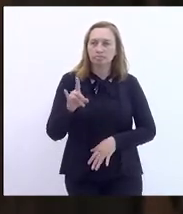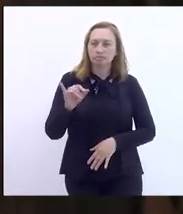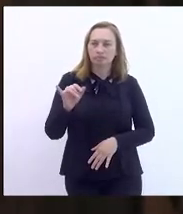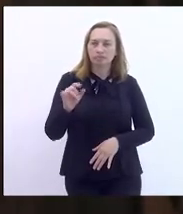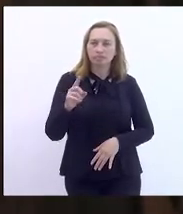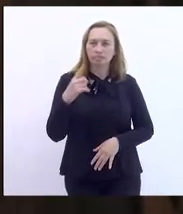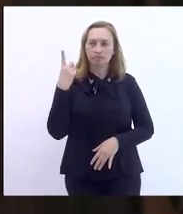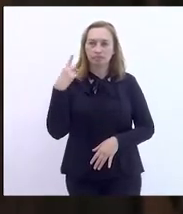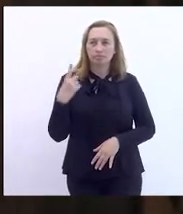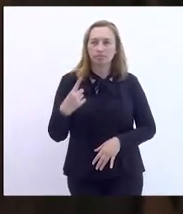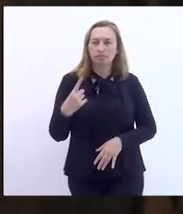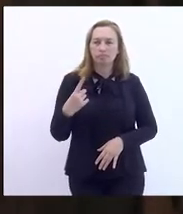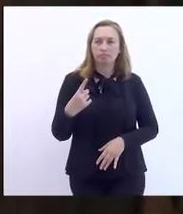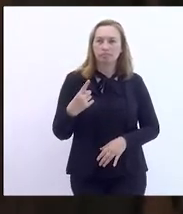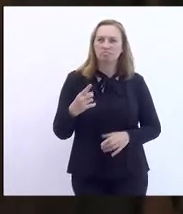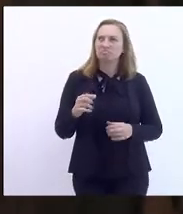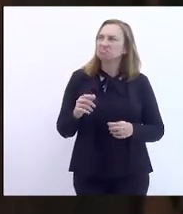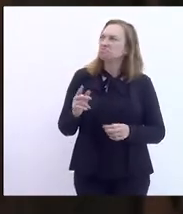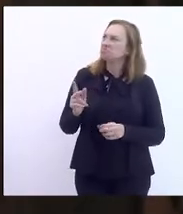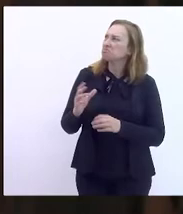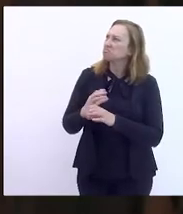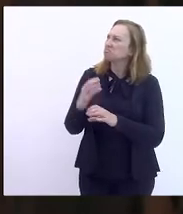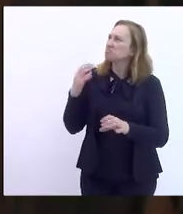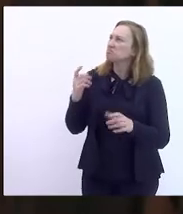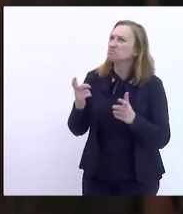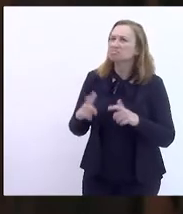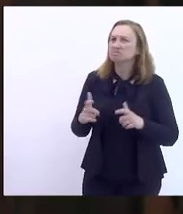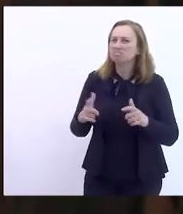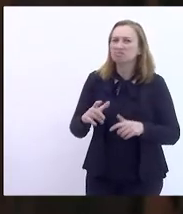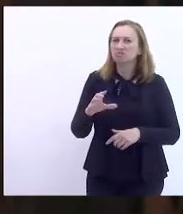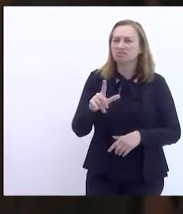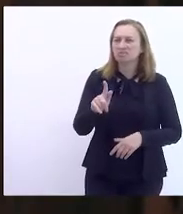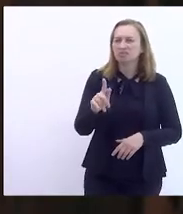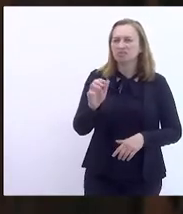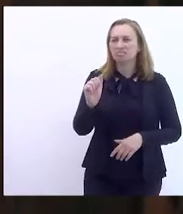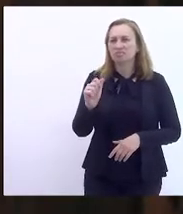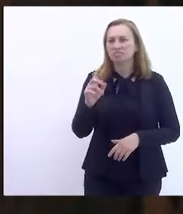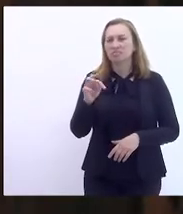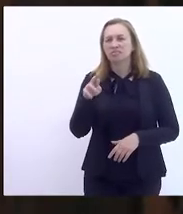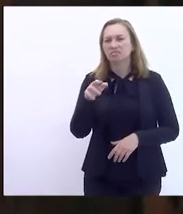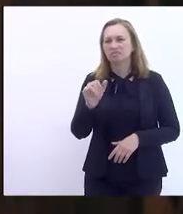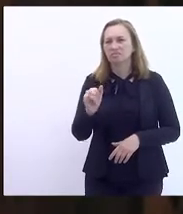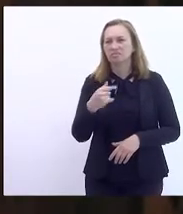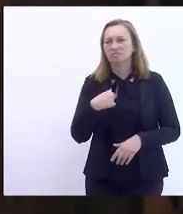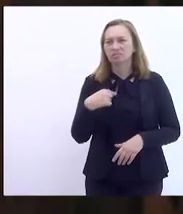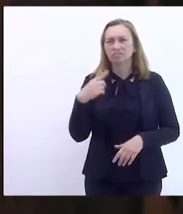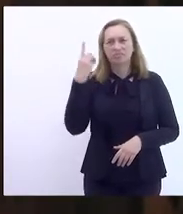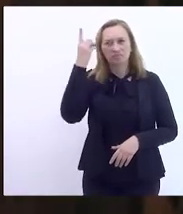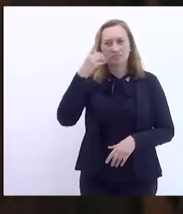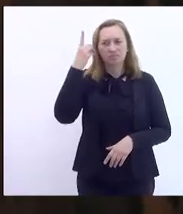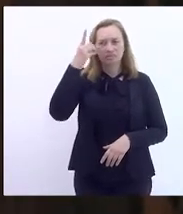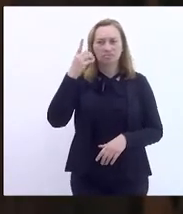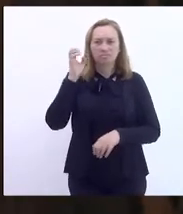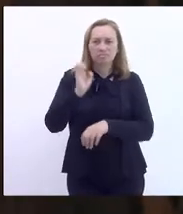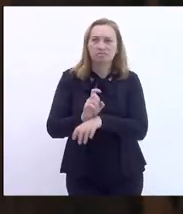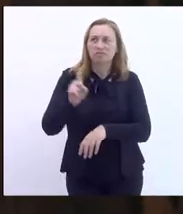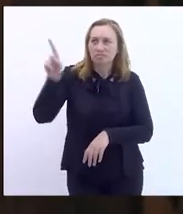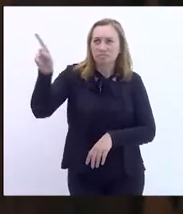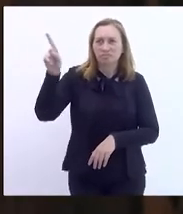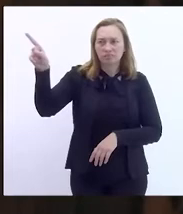estranha essa falei onde é que fica a galeria porque o exerce Mandato do deputado estadual lá